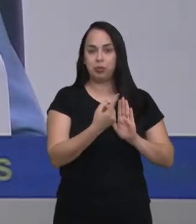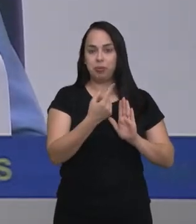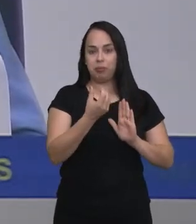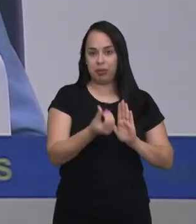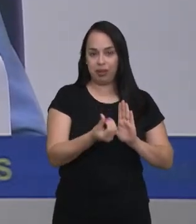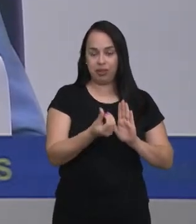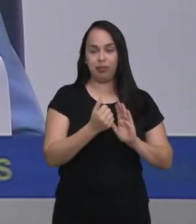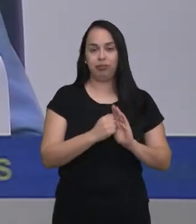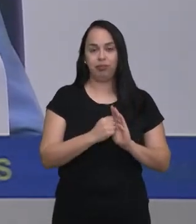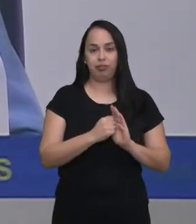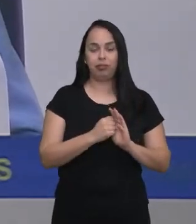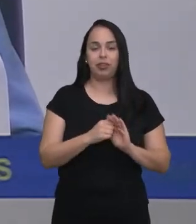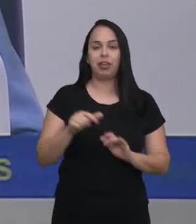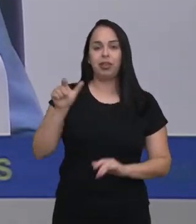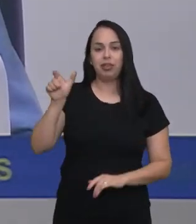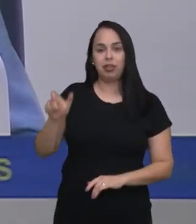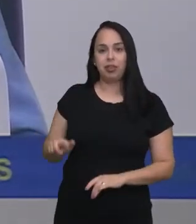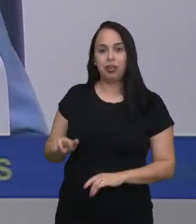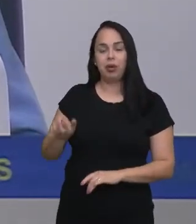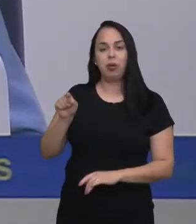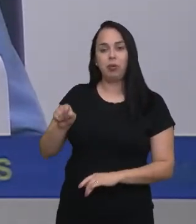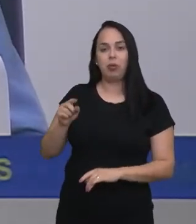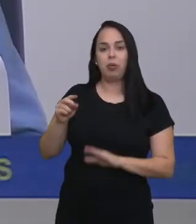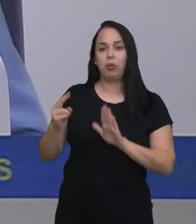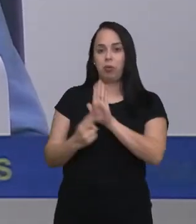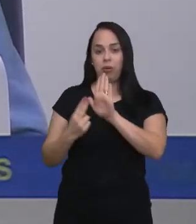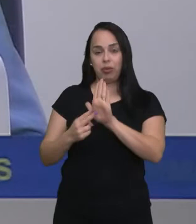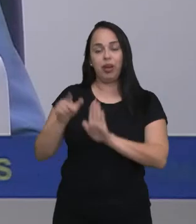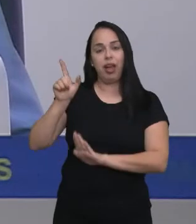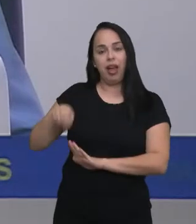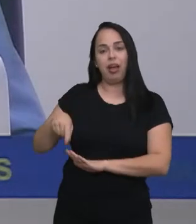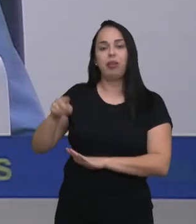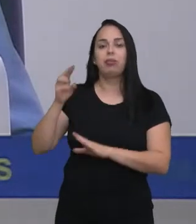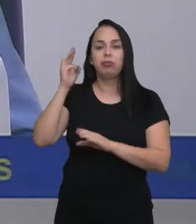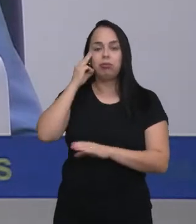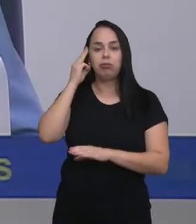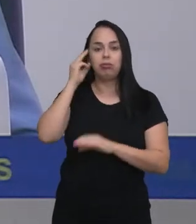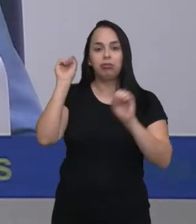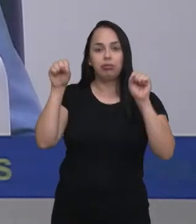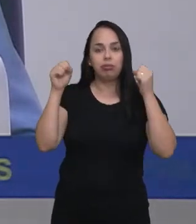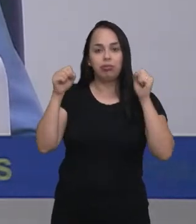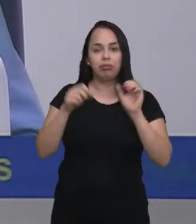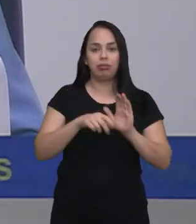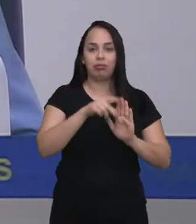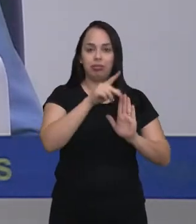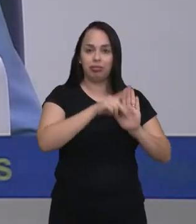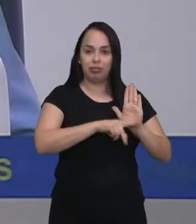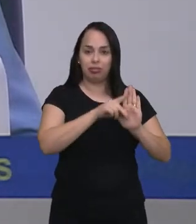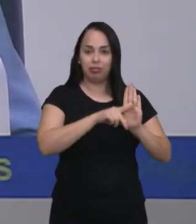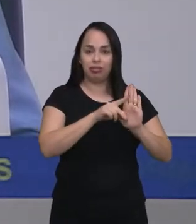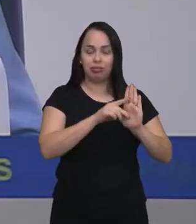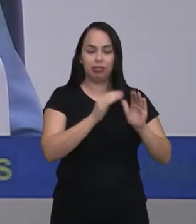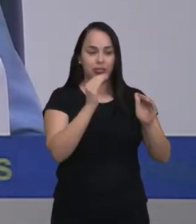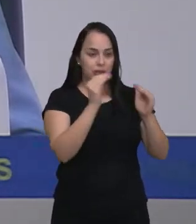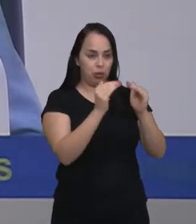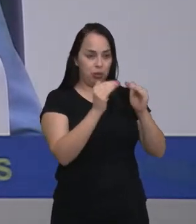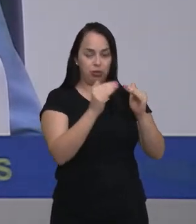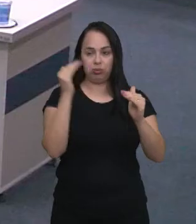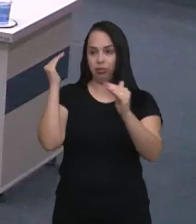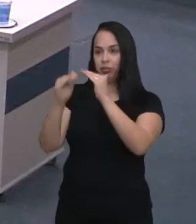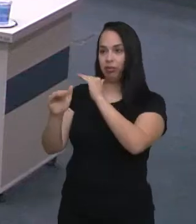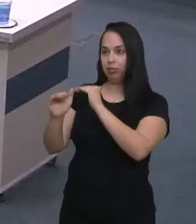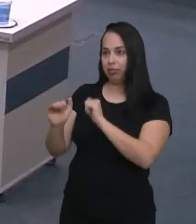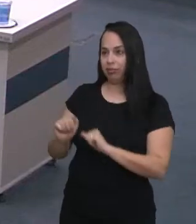216-2020, autoria do vereador Marcão da Academia. Em votação, o processo. O vereador favorável permaneça como estão, os contrários se